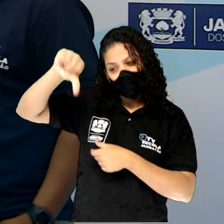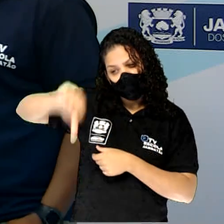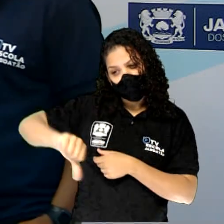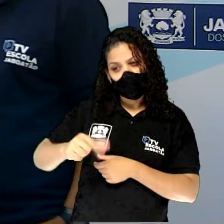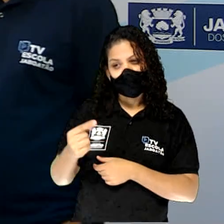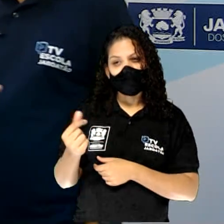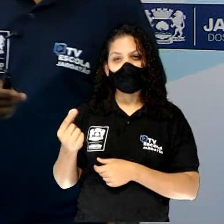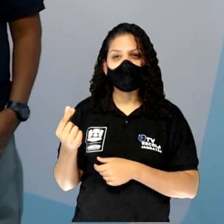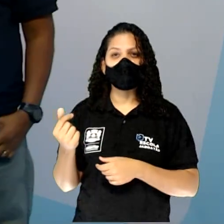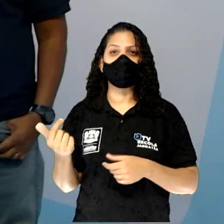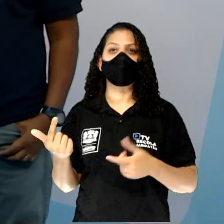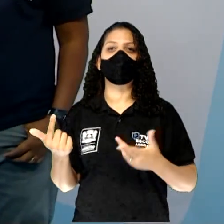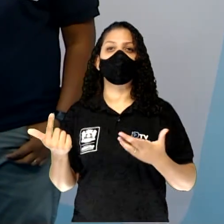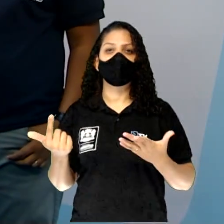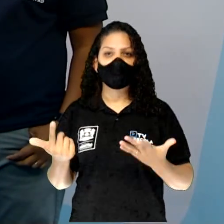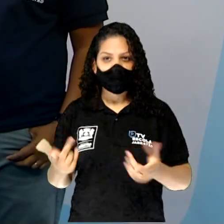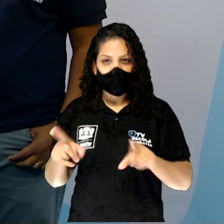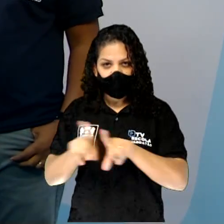em vidas